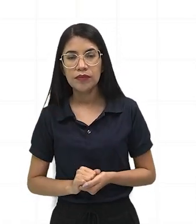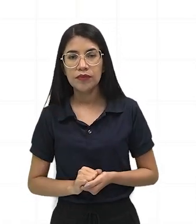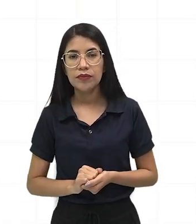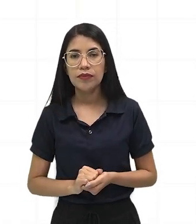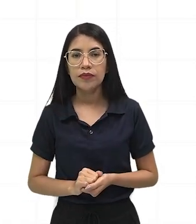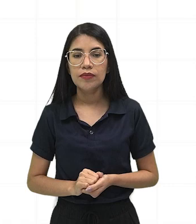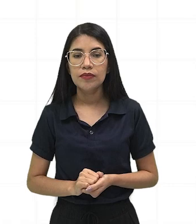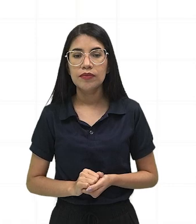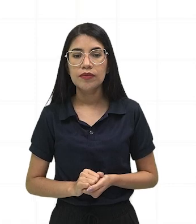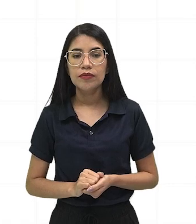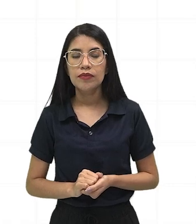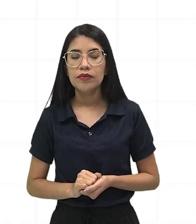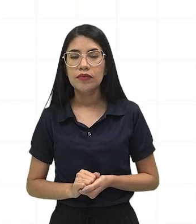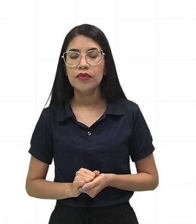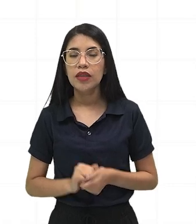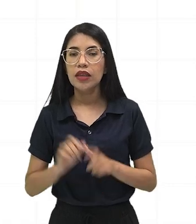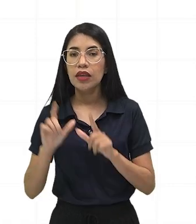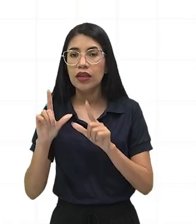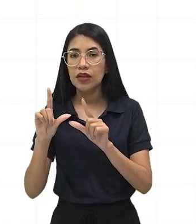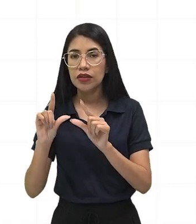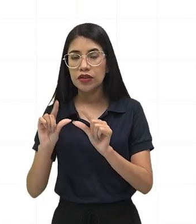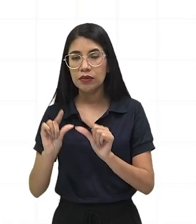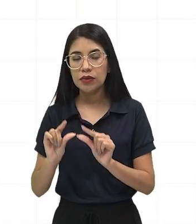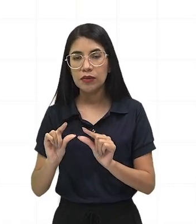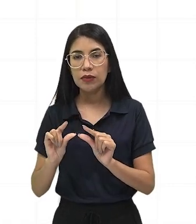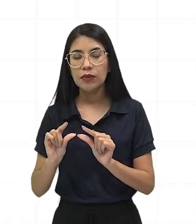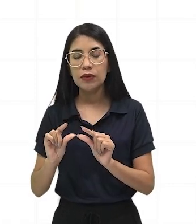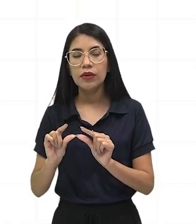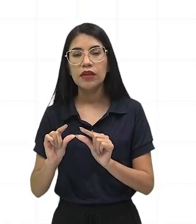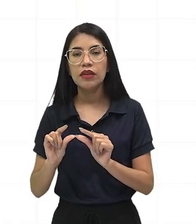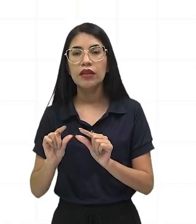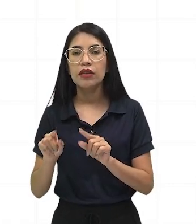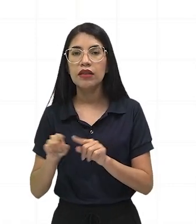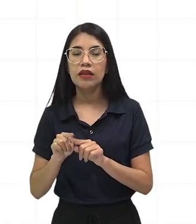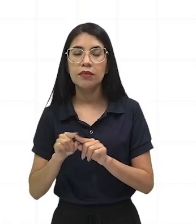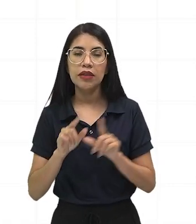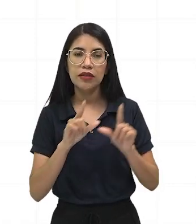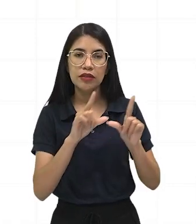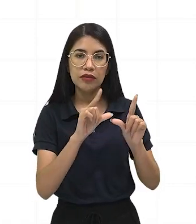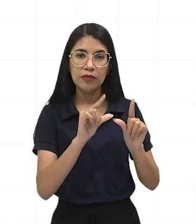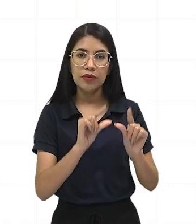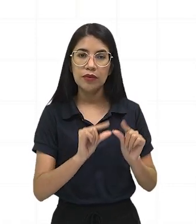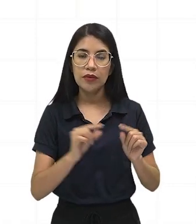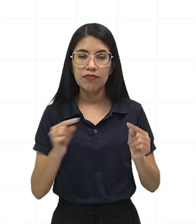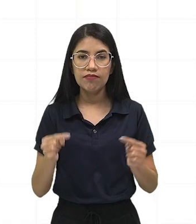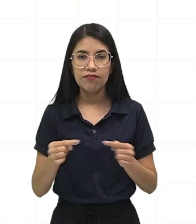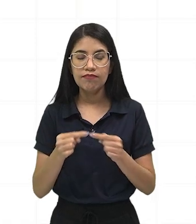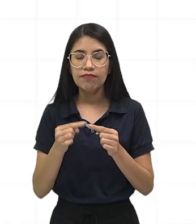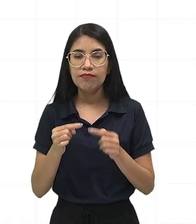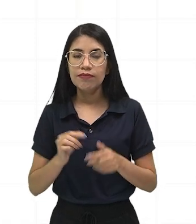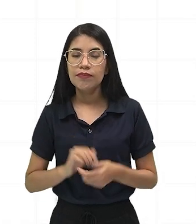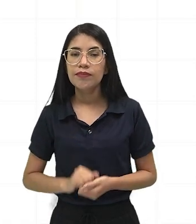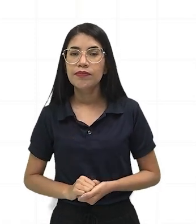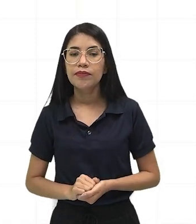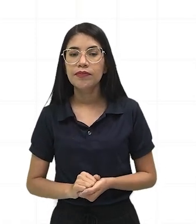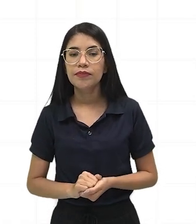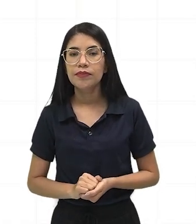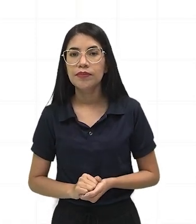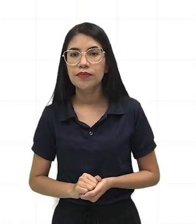Nesse caso, diminuindo, também diminui proporcionalmente. Então, aqui nós